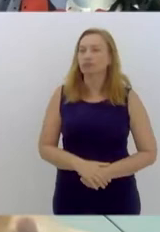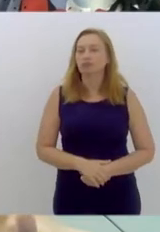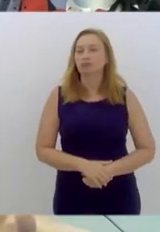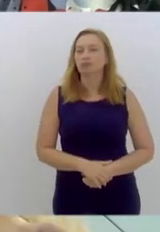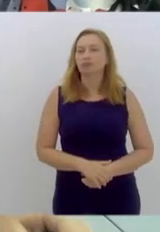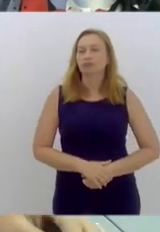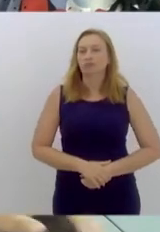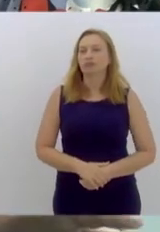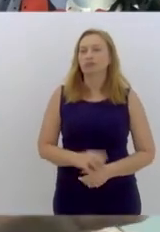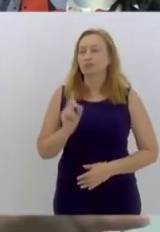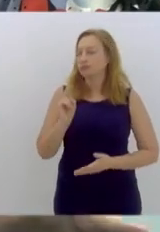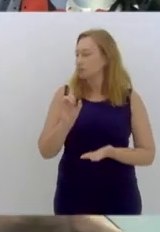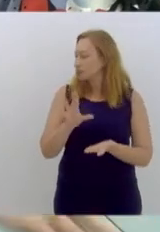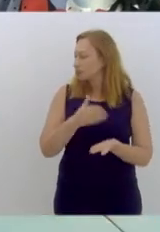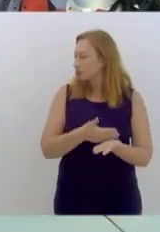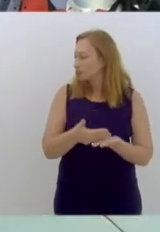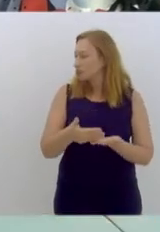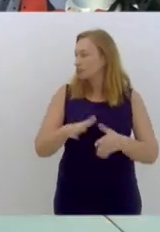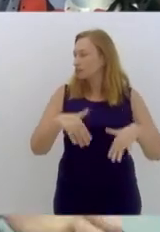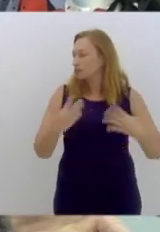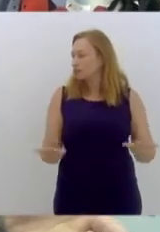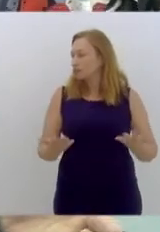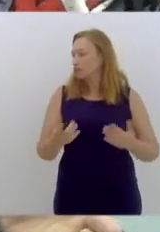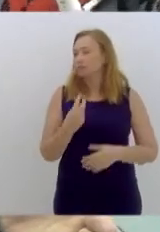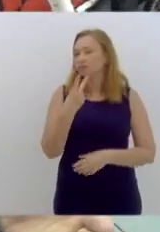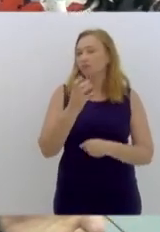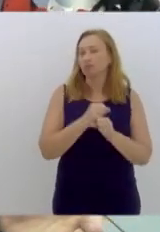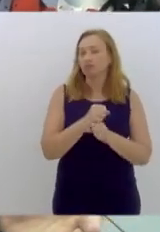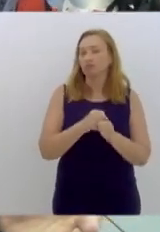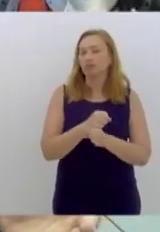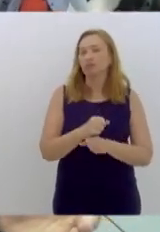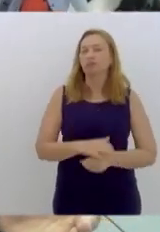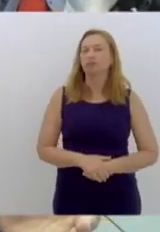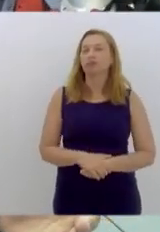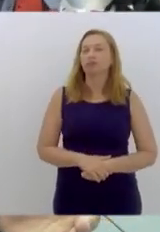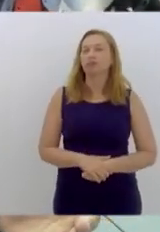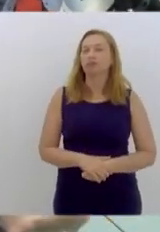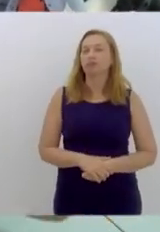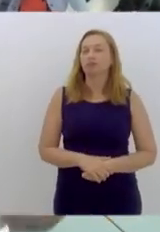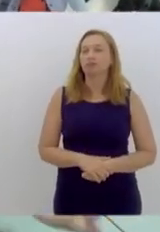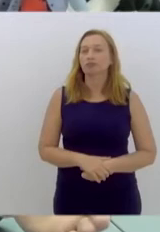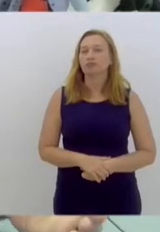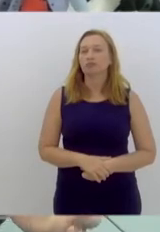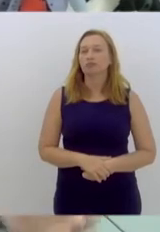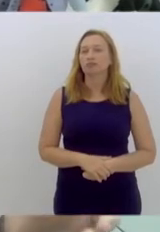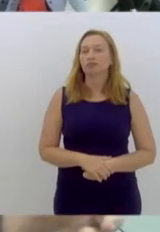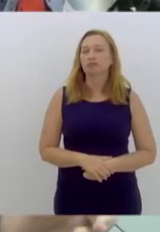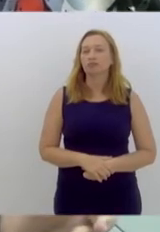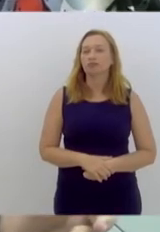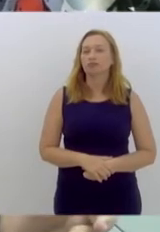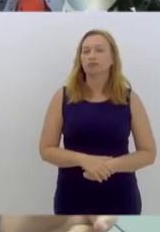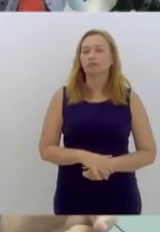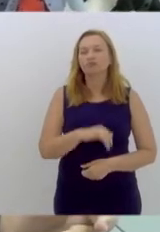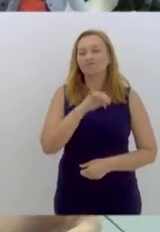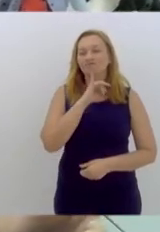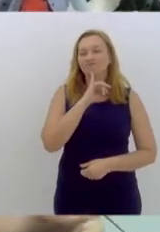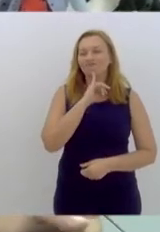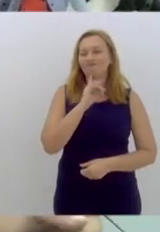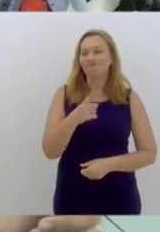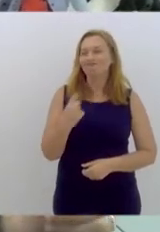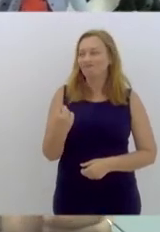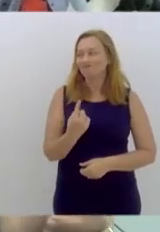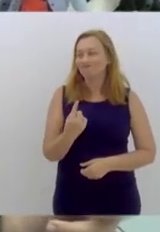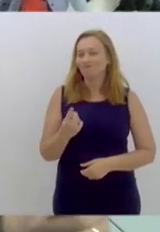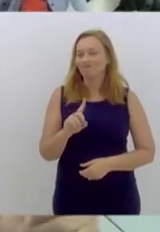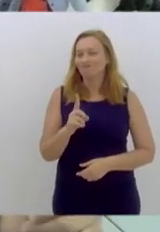para iniciar aqui. Então, nesses 2 anos, o que salta e nos entristece, não é essa,